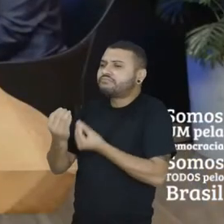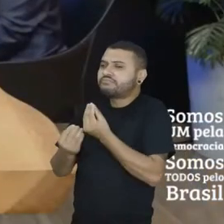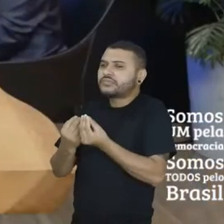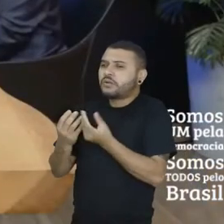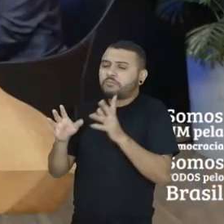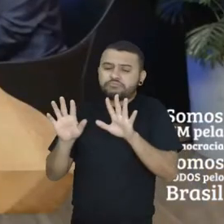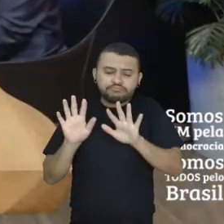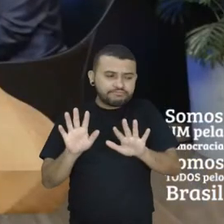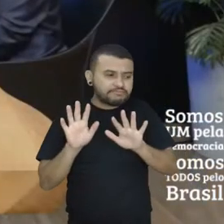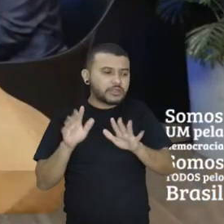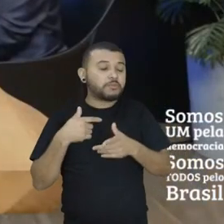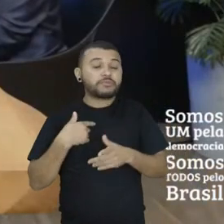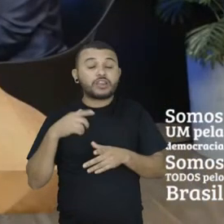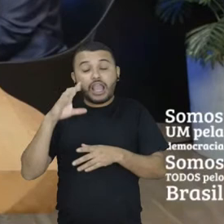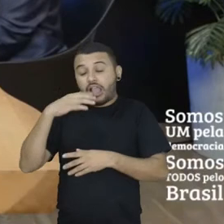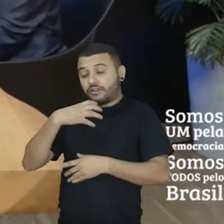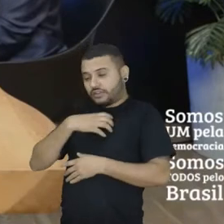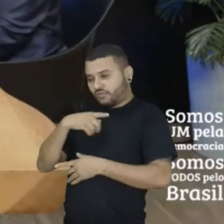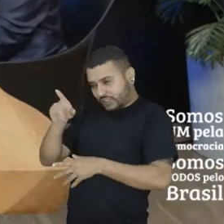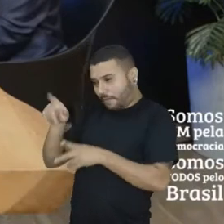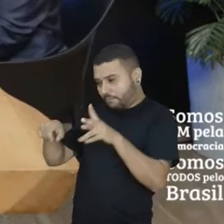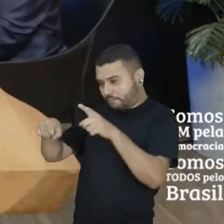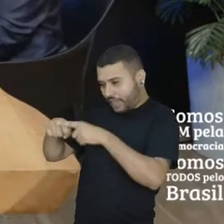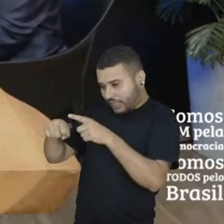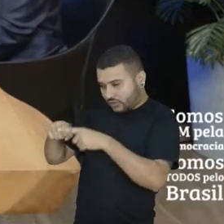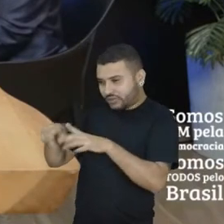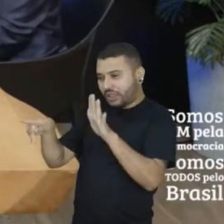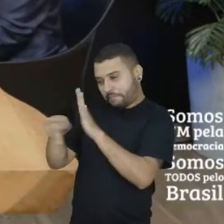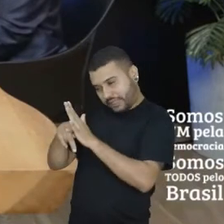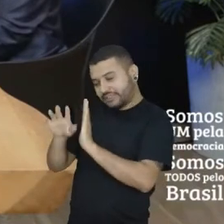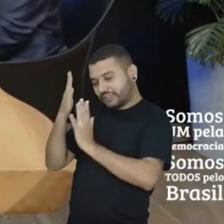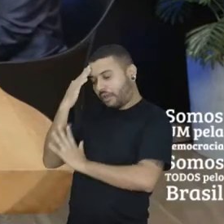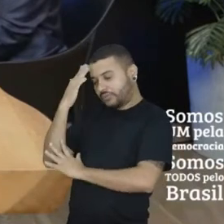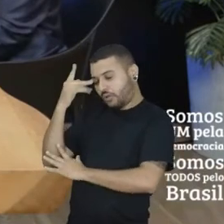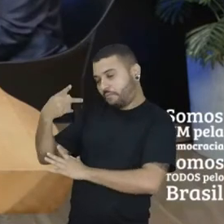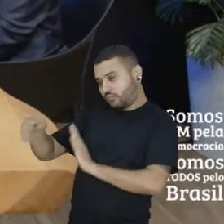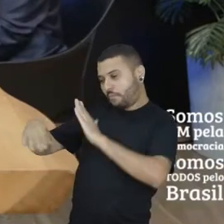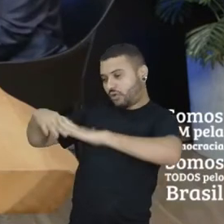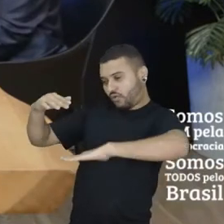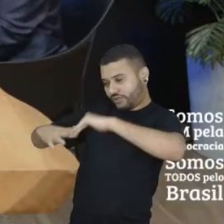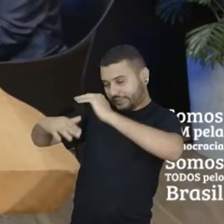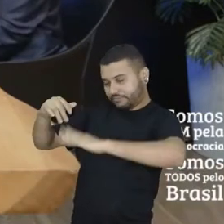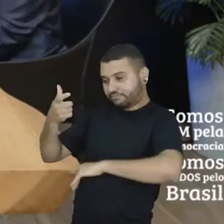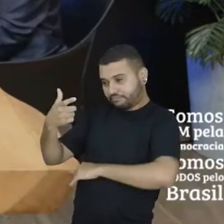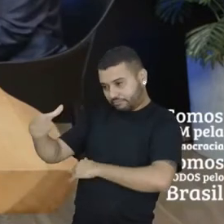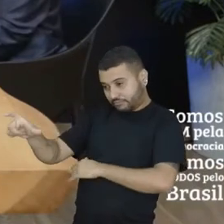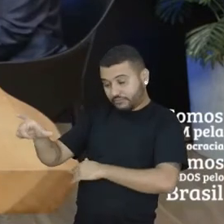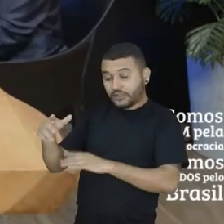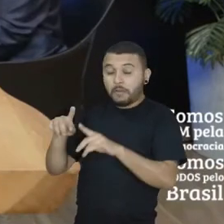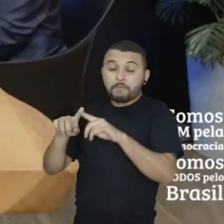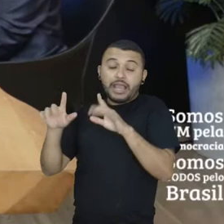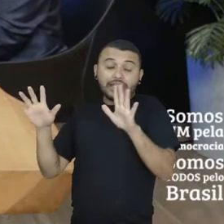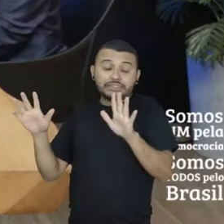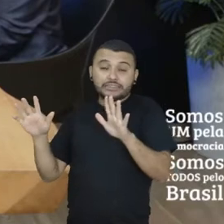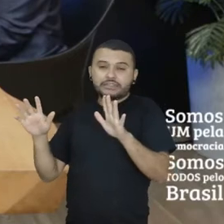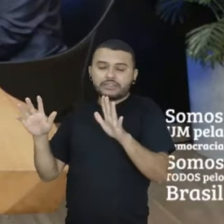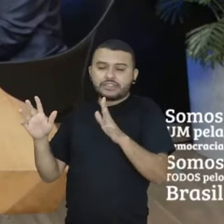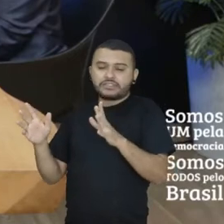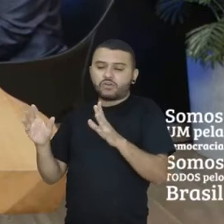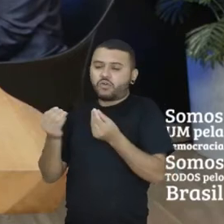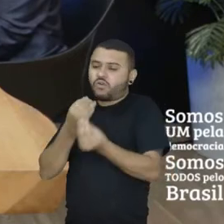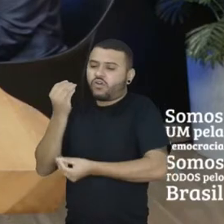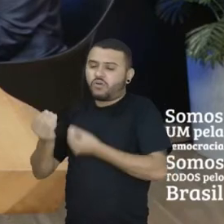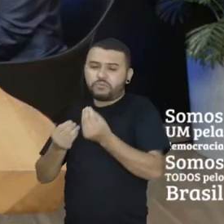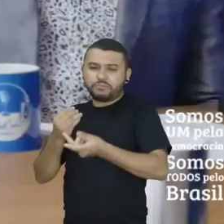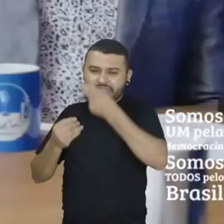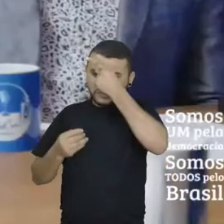pouquinho? Tudo bem que o senhor é anestesista e acupunturista, mas não é um peso grande devolver a vida para